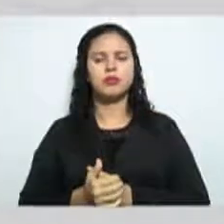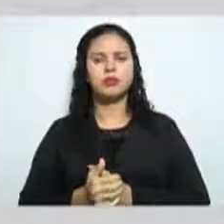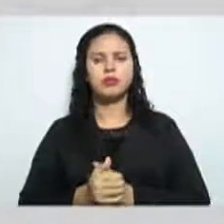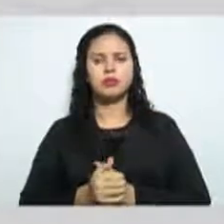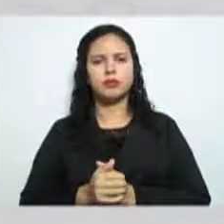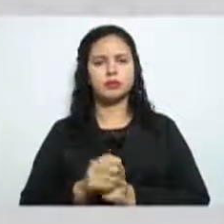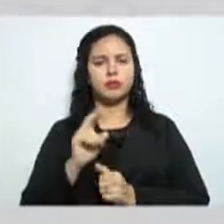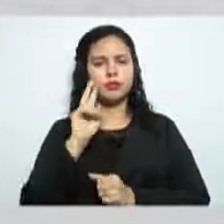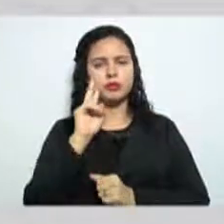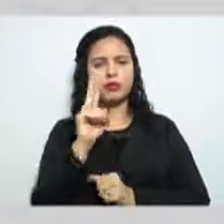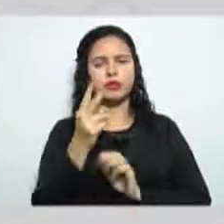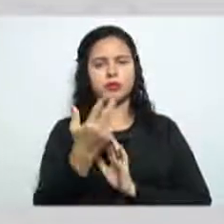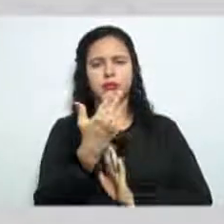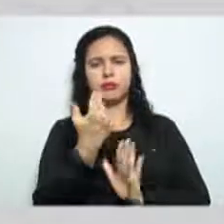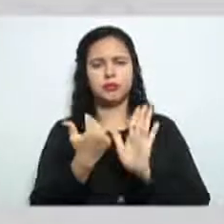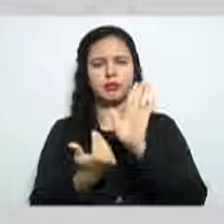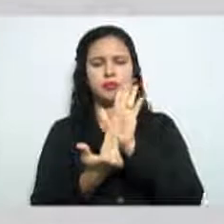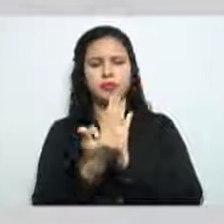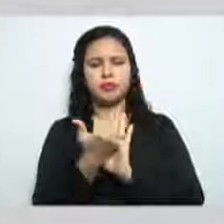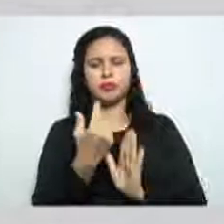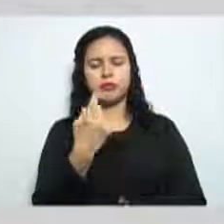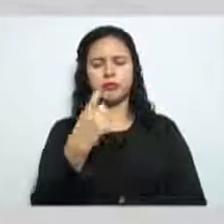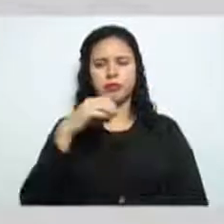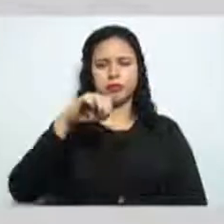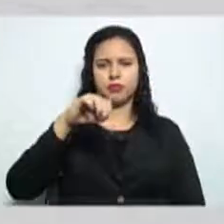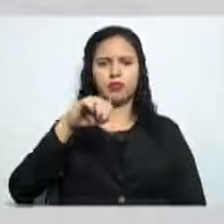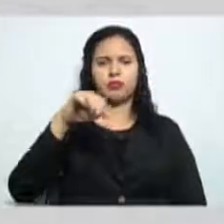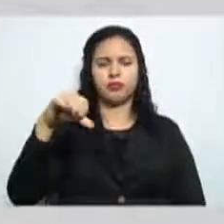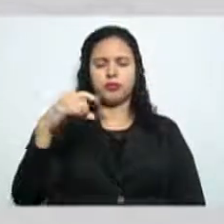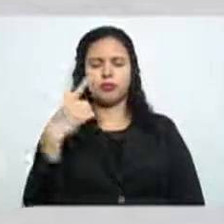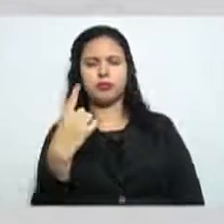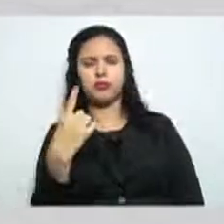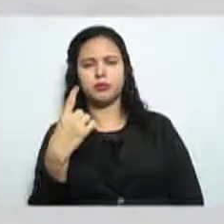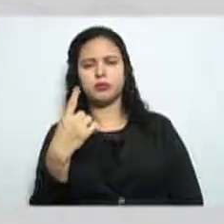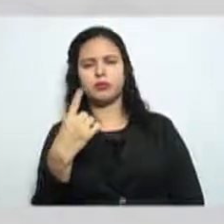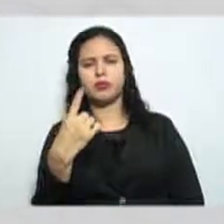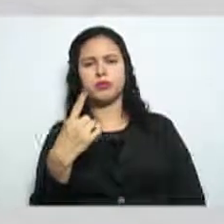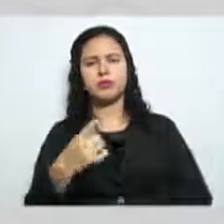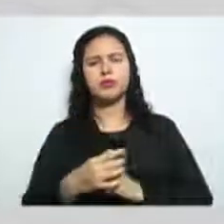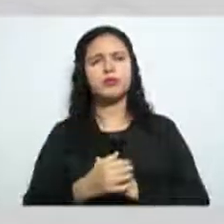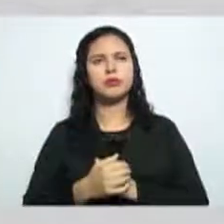esse mapa, a gente observa aqui que em 1991, esse aqui é